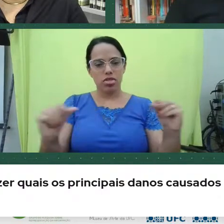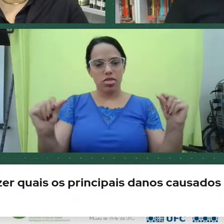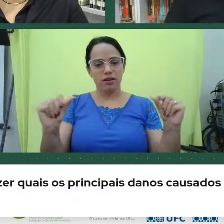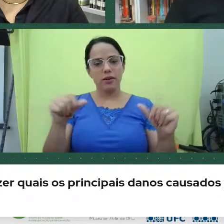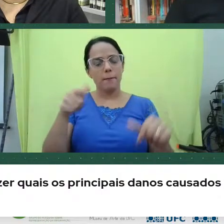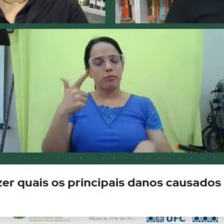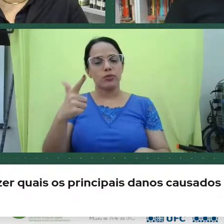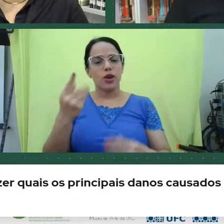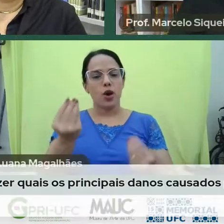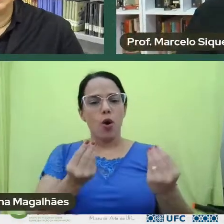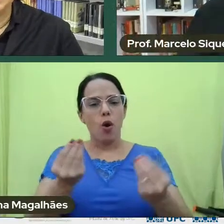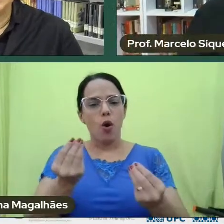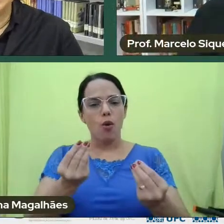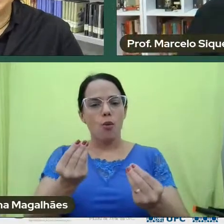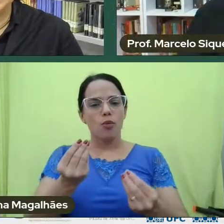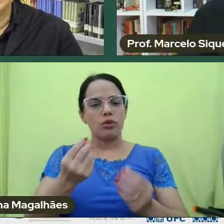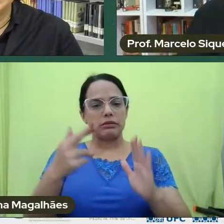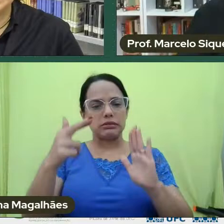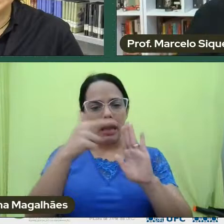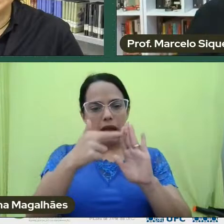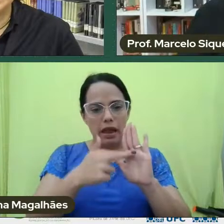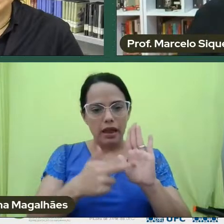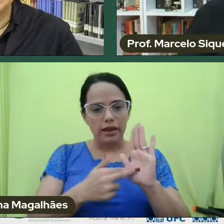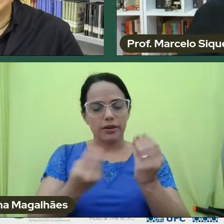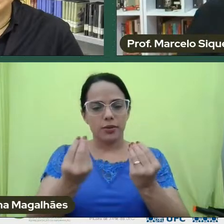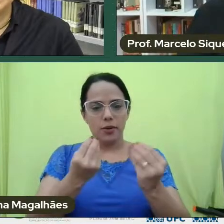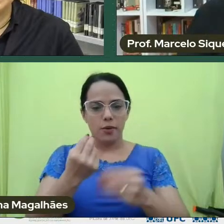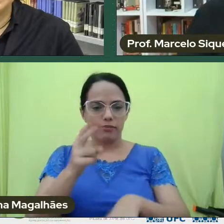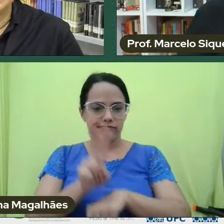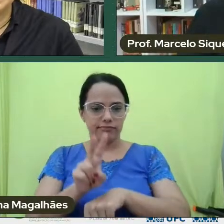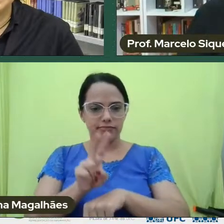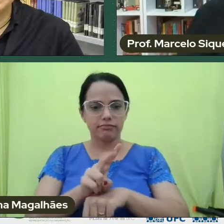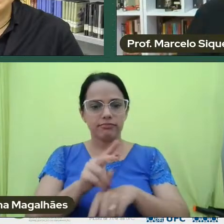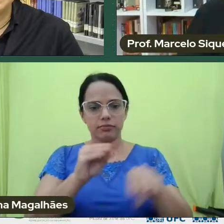clara de preservação, né, de migração para outros suportes,